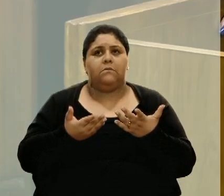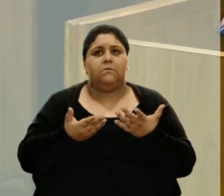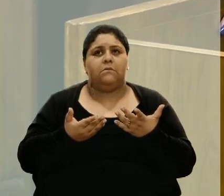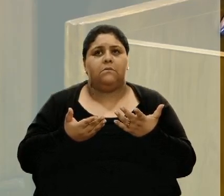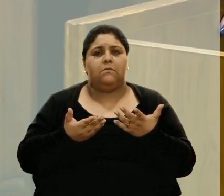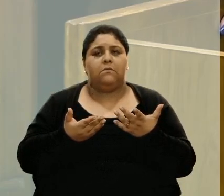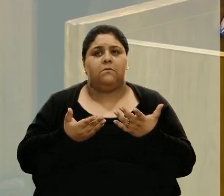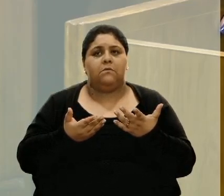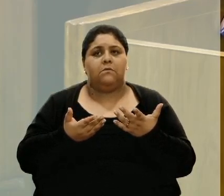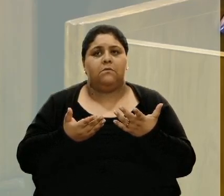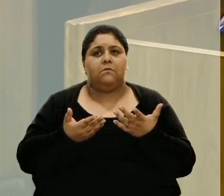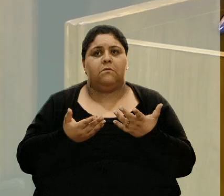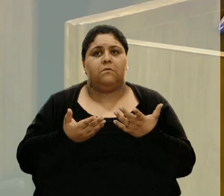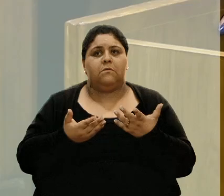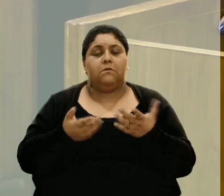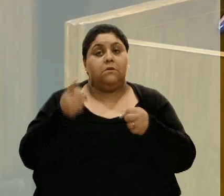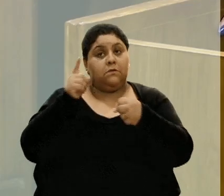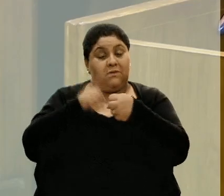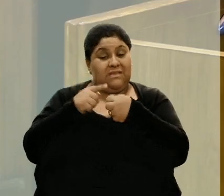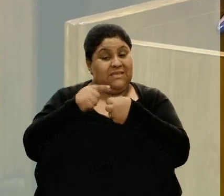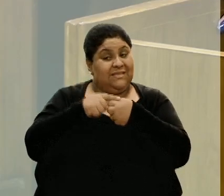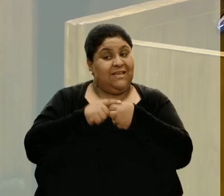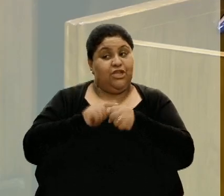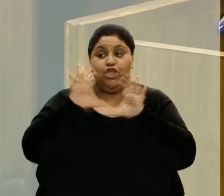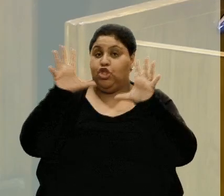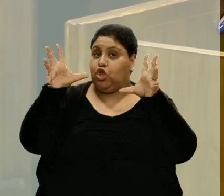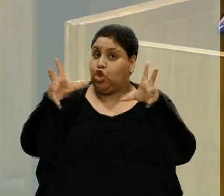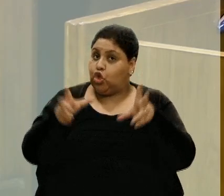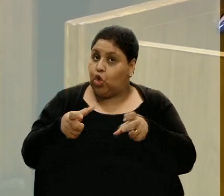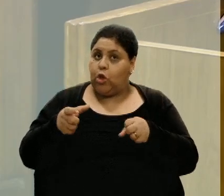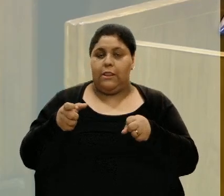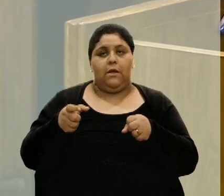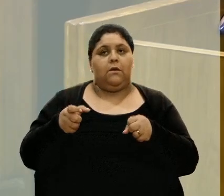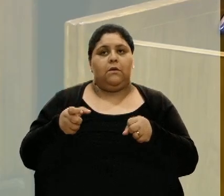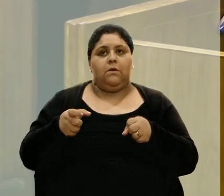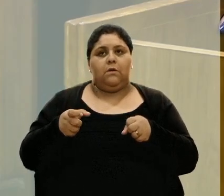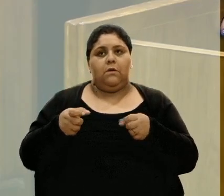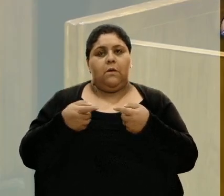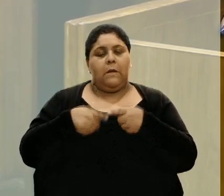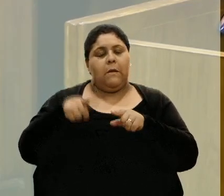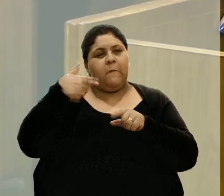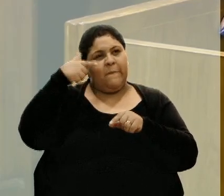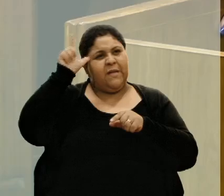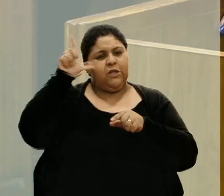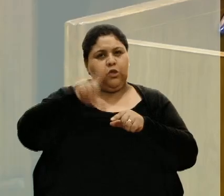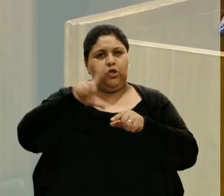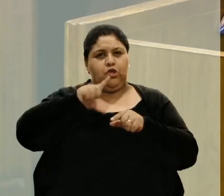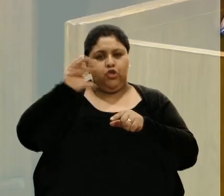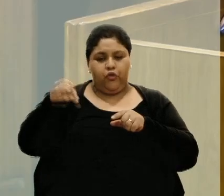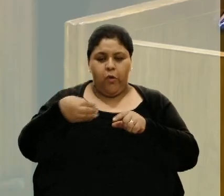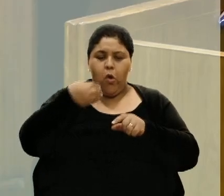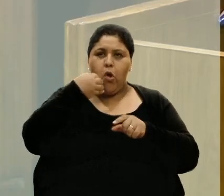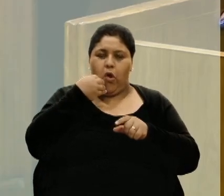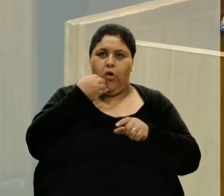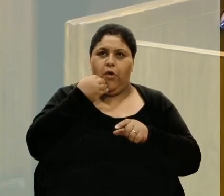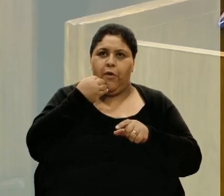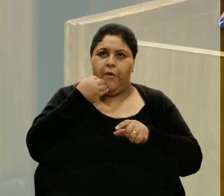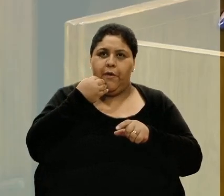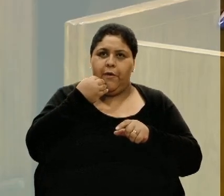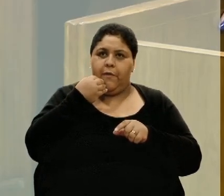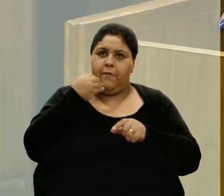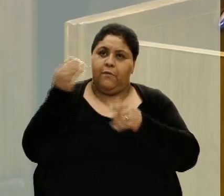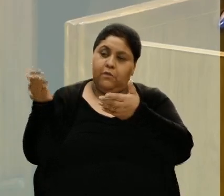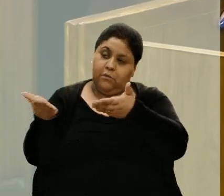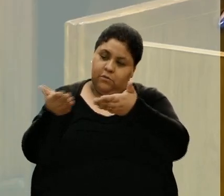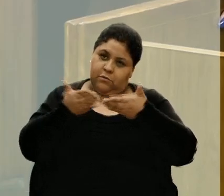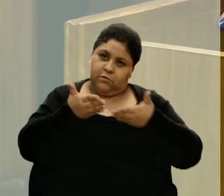a situação da cidade inteira, né? Mas ontem eu tive a oportunidade de receber,